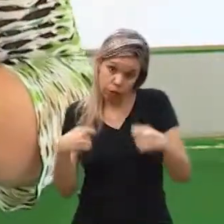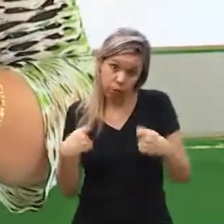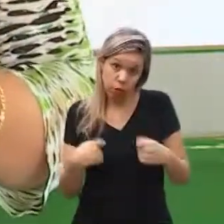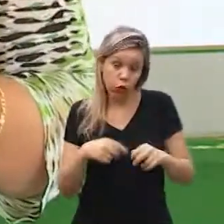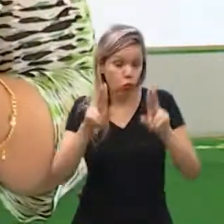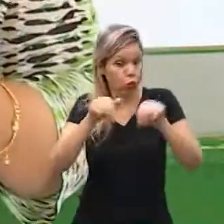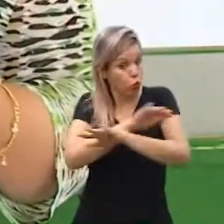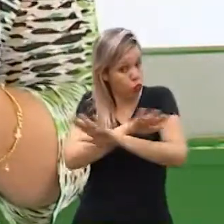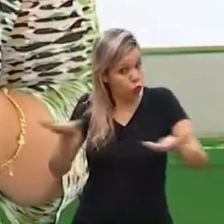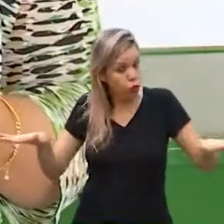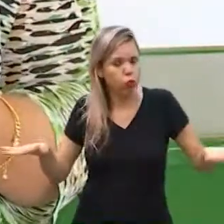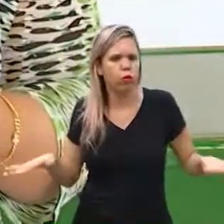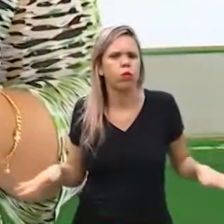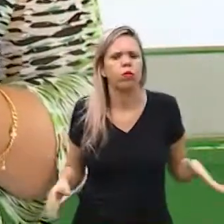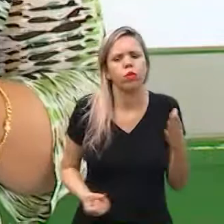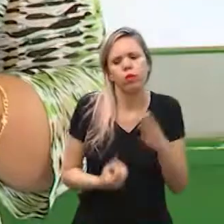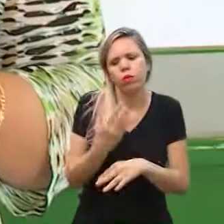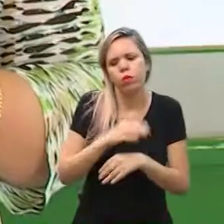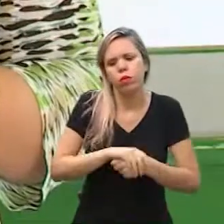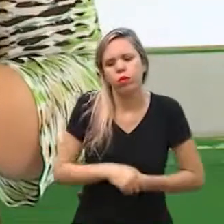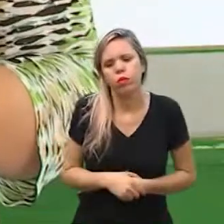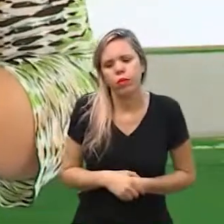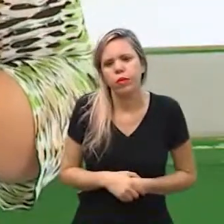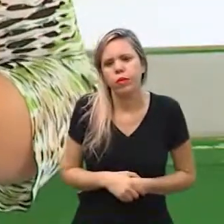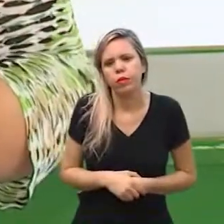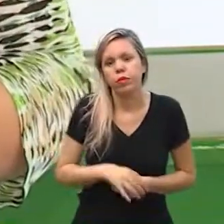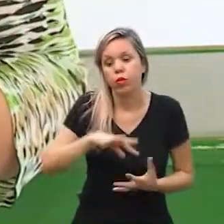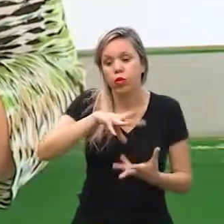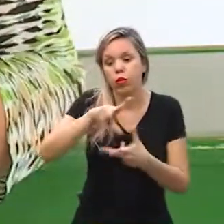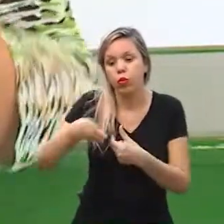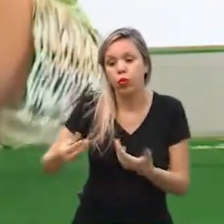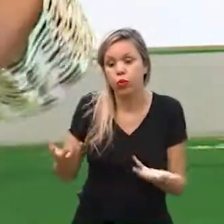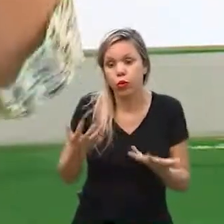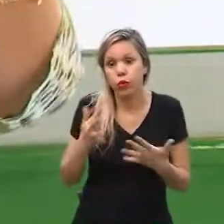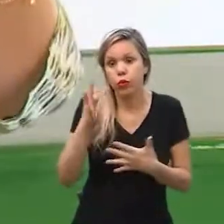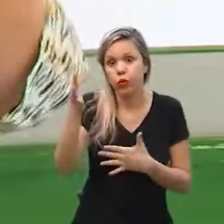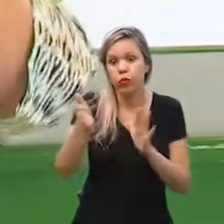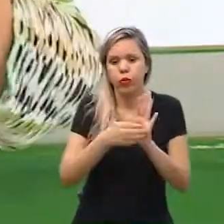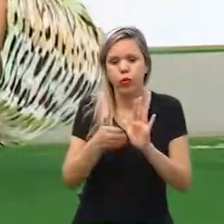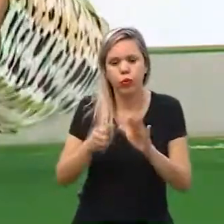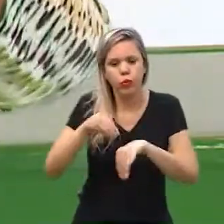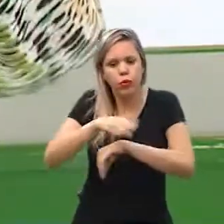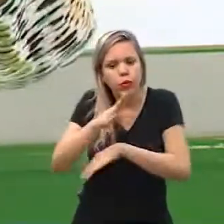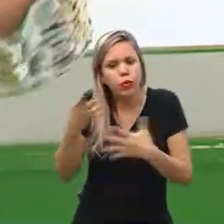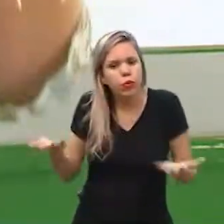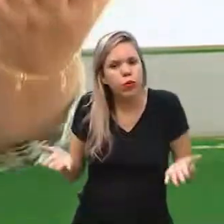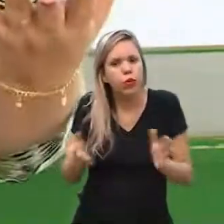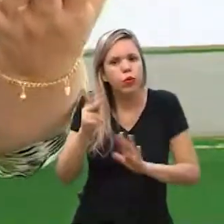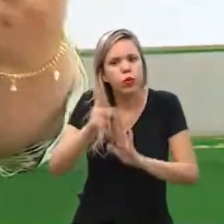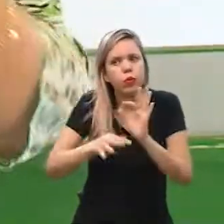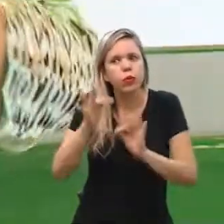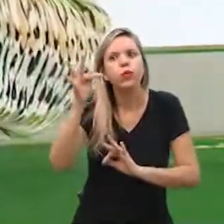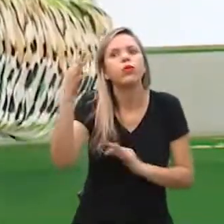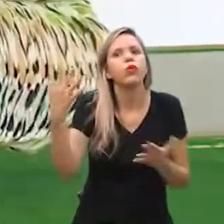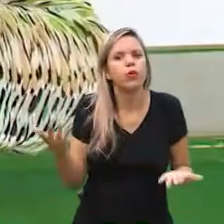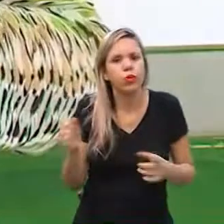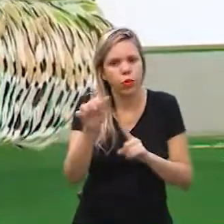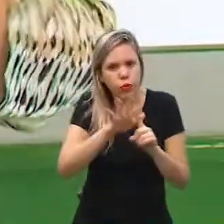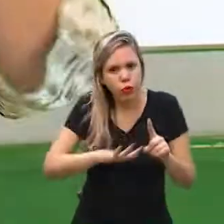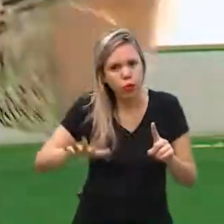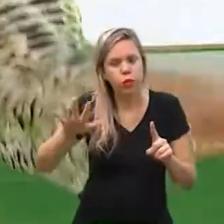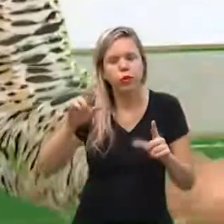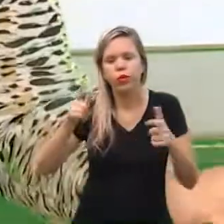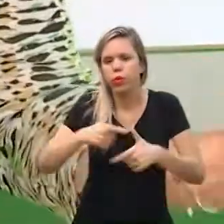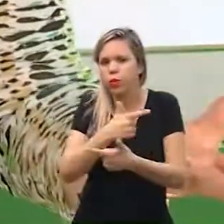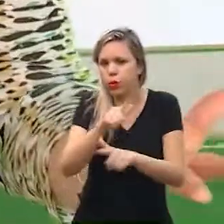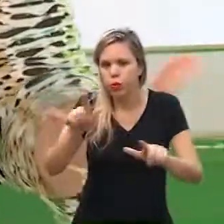para que nunca mais ela ocorra. E que mundo que a gente quer propor? O que a gente quer projetar? Uma sociedade